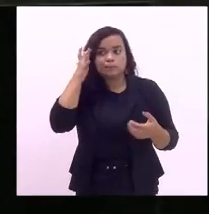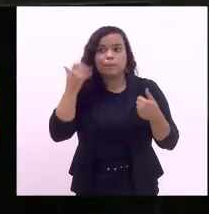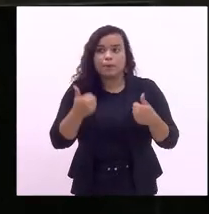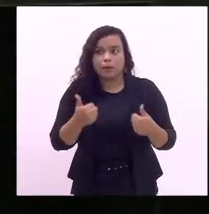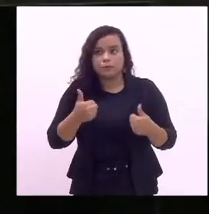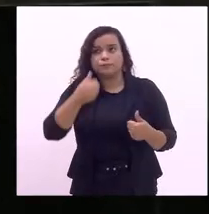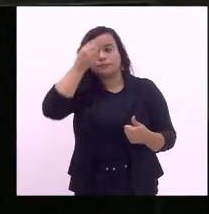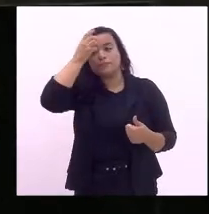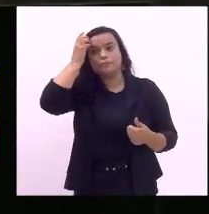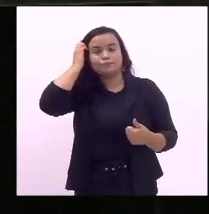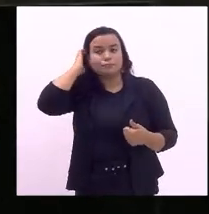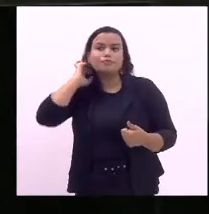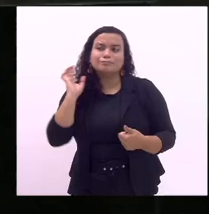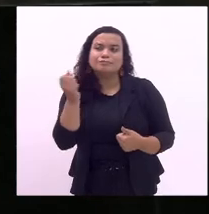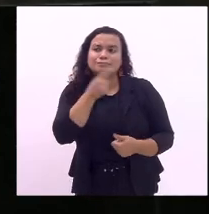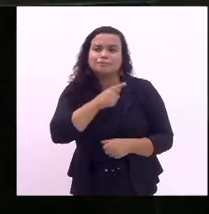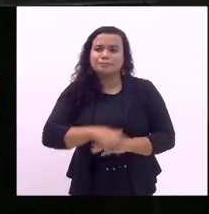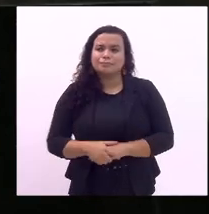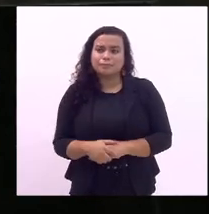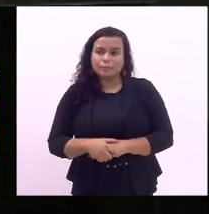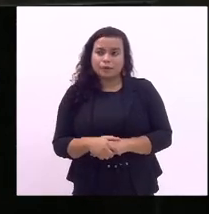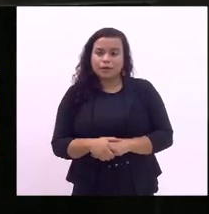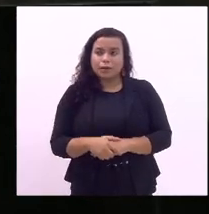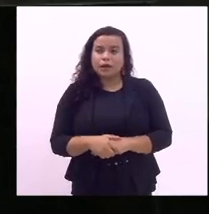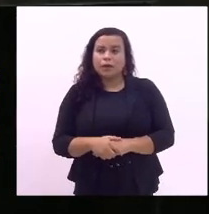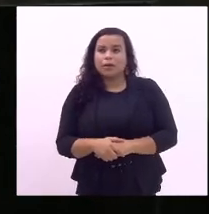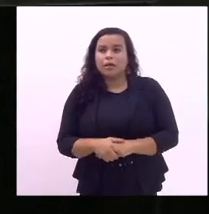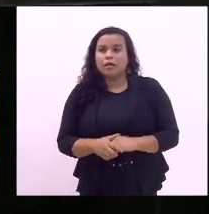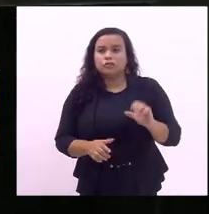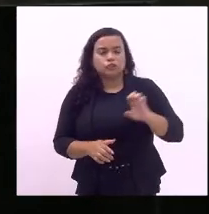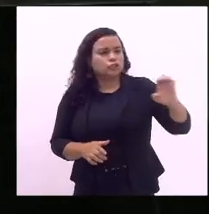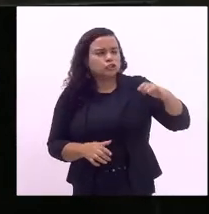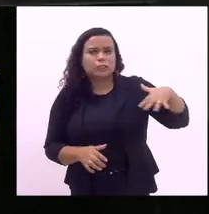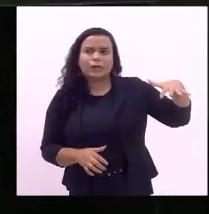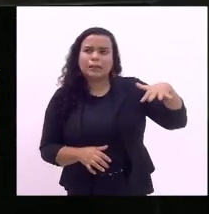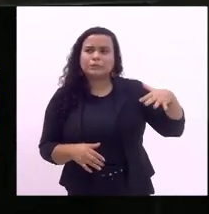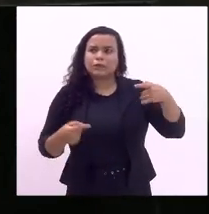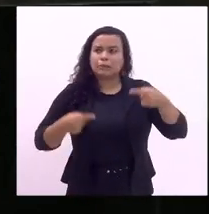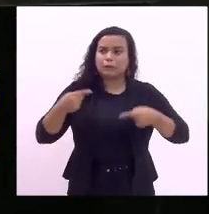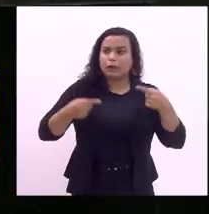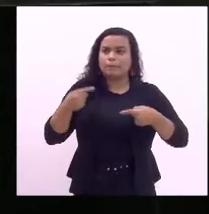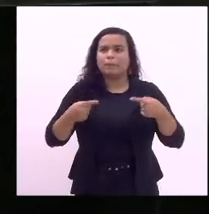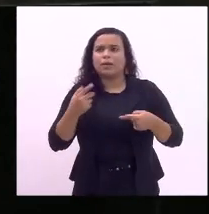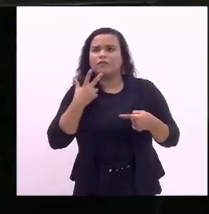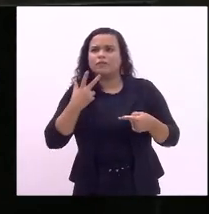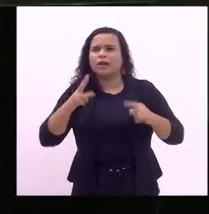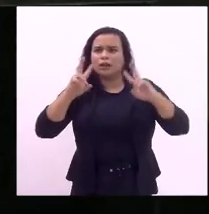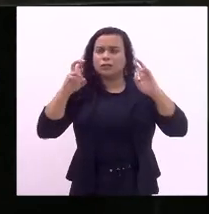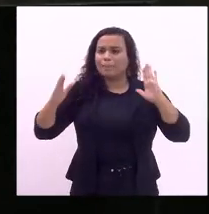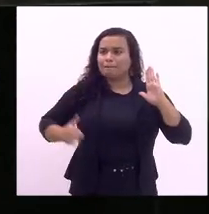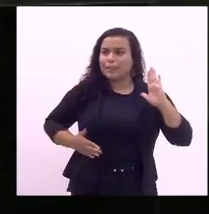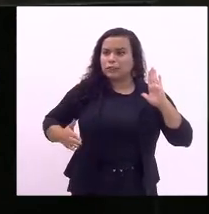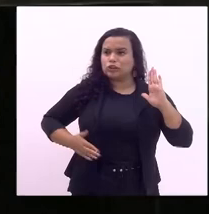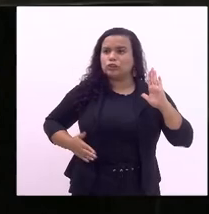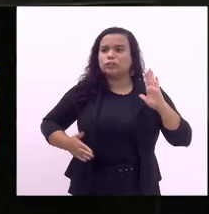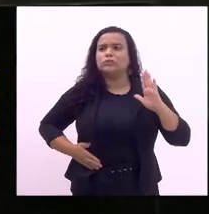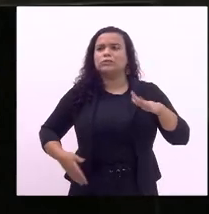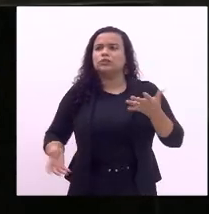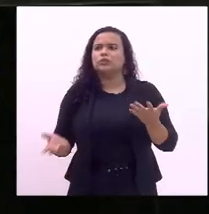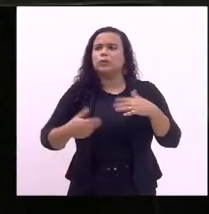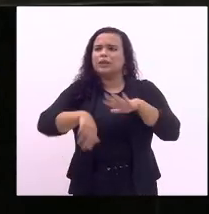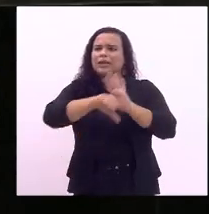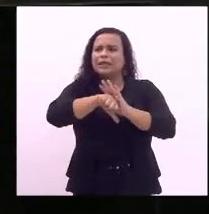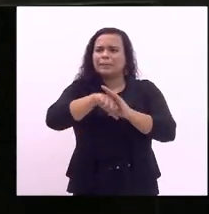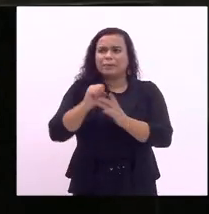arma. Engraçado, eu não vi a esquerda aqui debatendo porque a bandidagem, a criminalidade